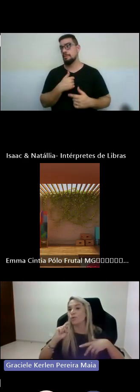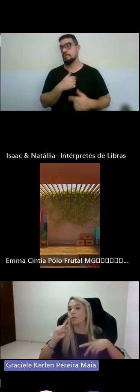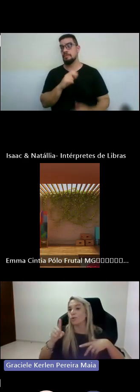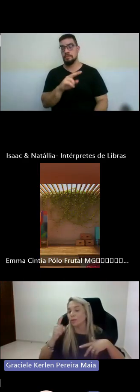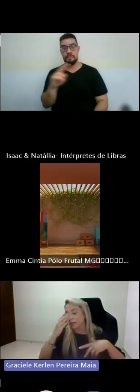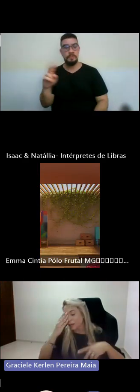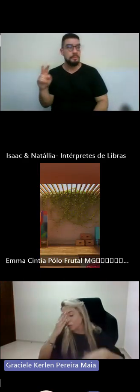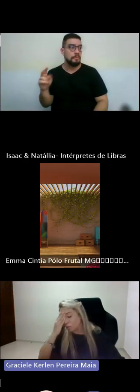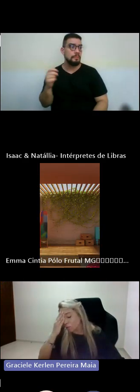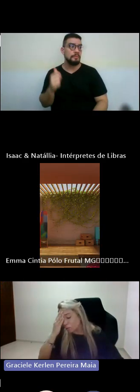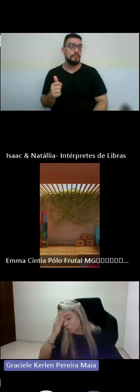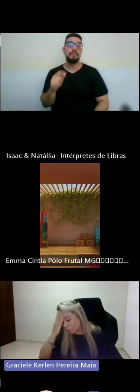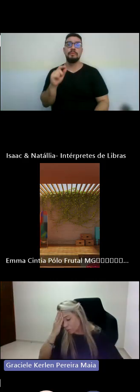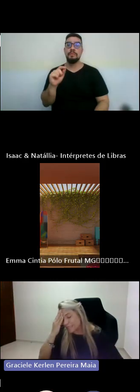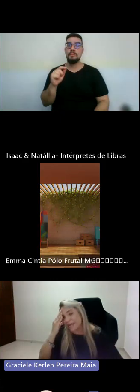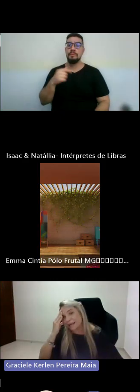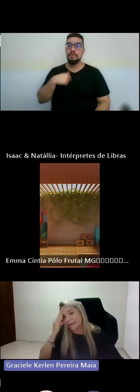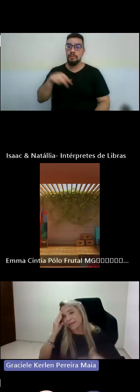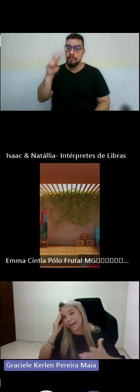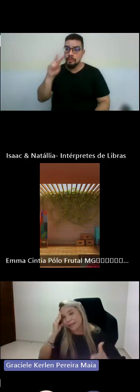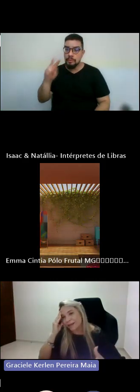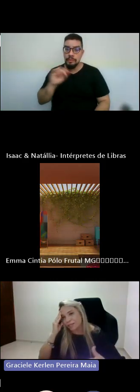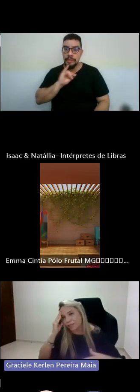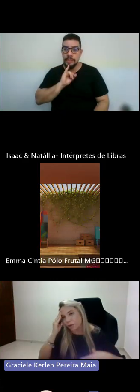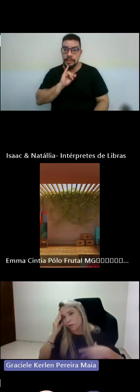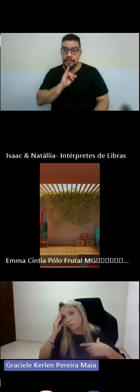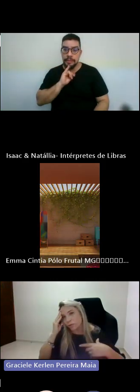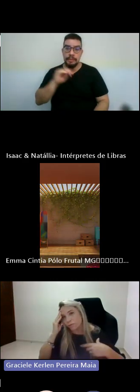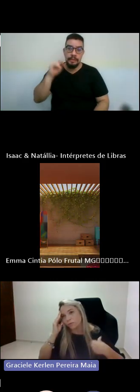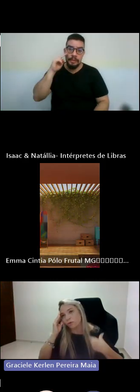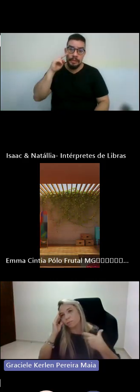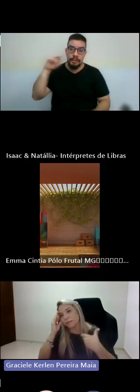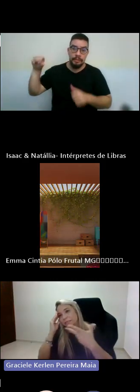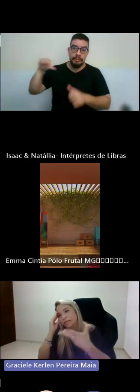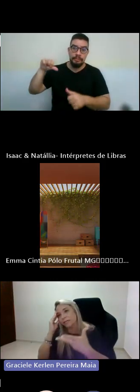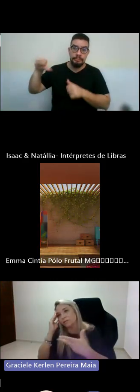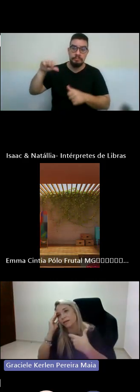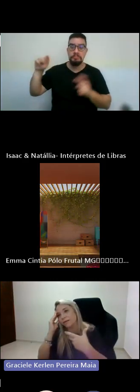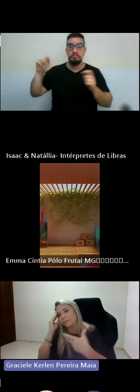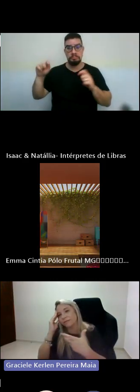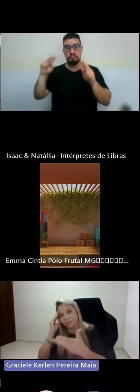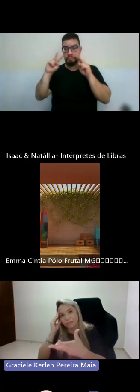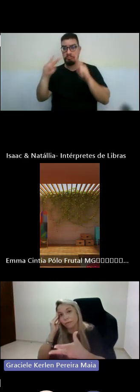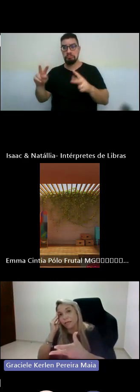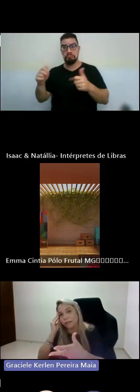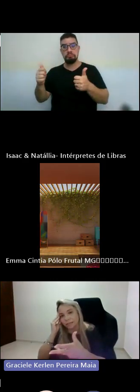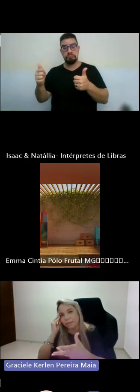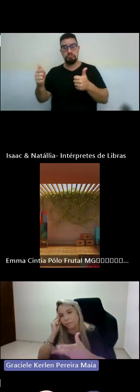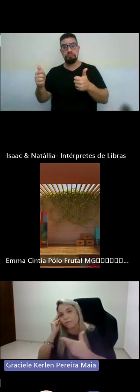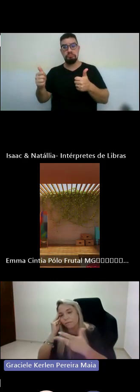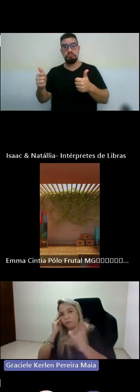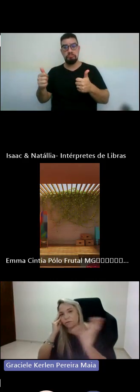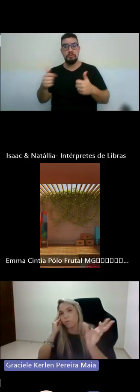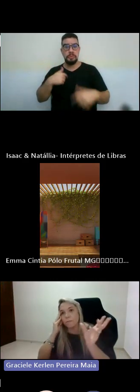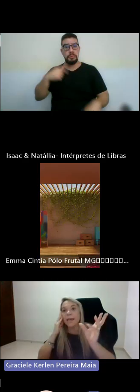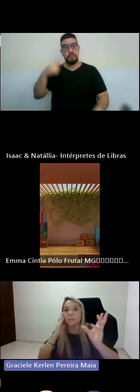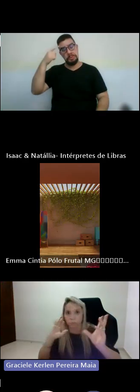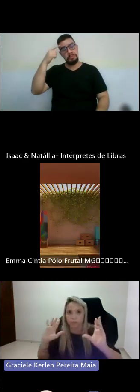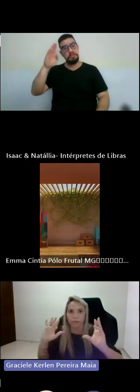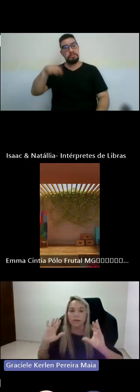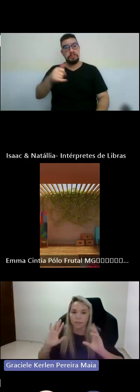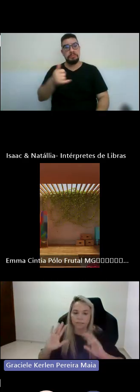direitinho o Isaac e a Nath. Então, eu tô baseando na visão deles, tá? Por favor, então